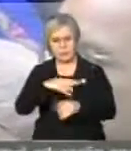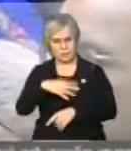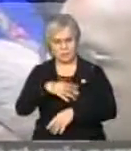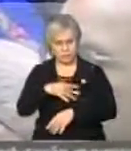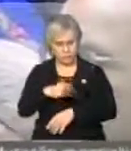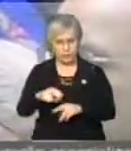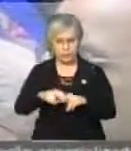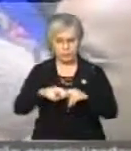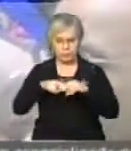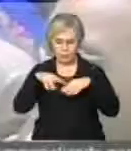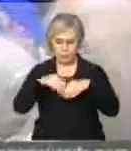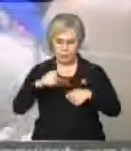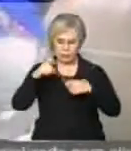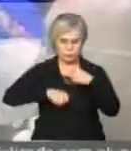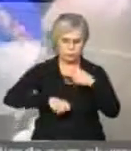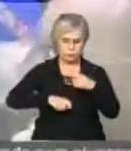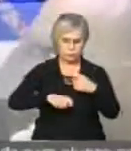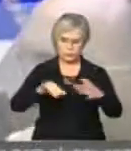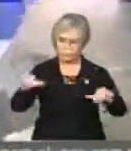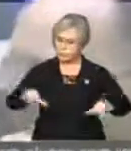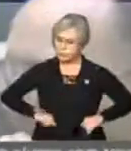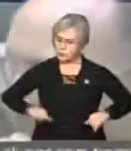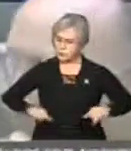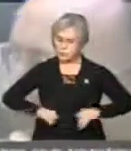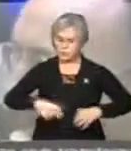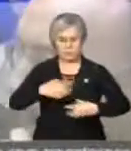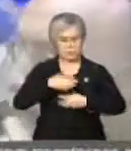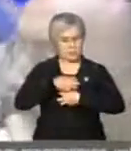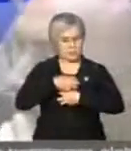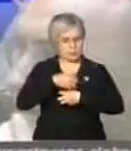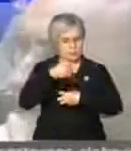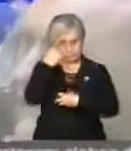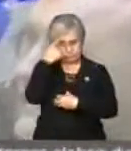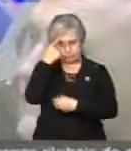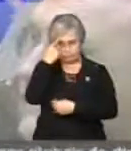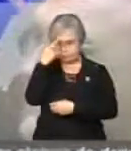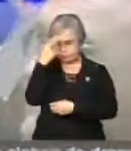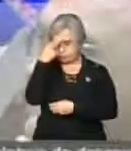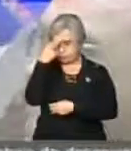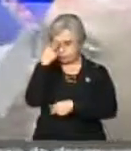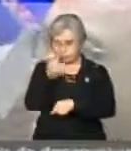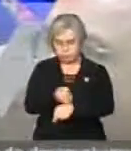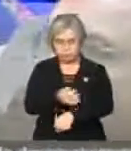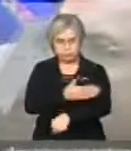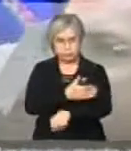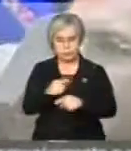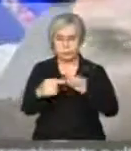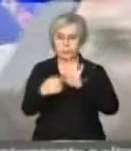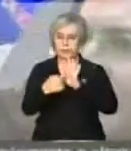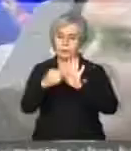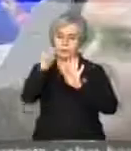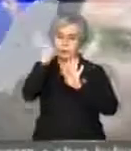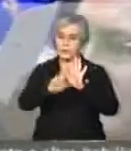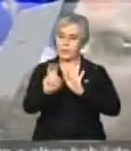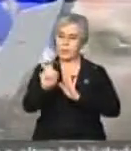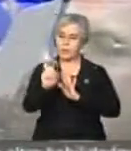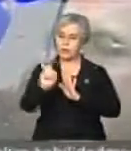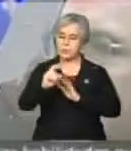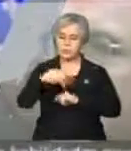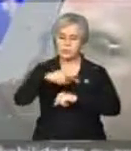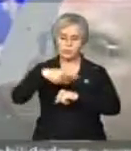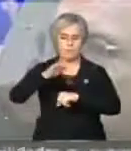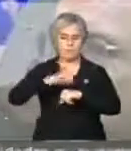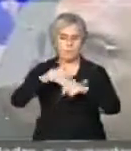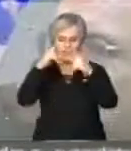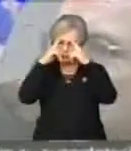sofre, adoece, inclusive psicologicamente. Mas eu queria dizer que o mapa da violência mostra que o Brasil é o quinto mais violento